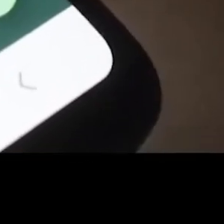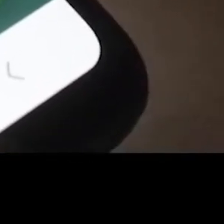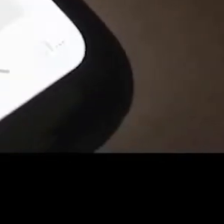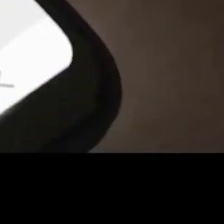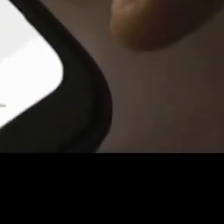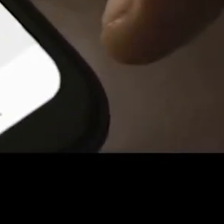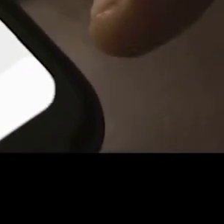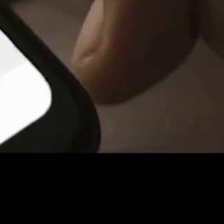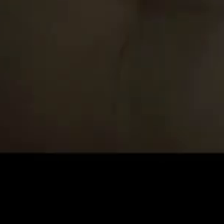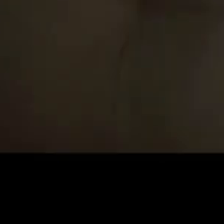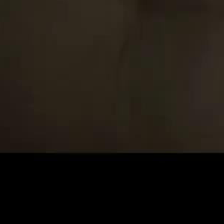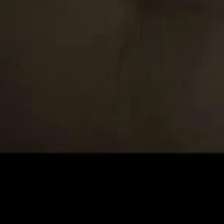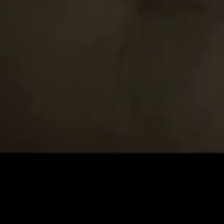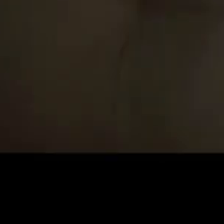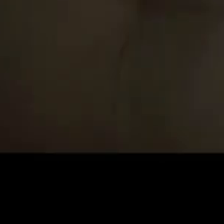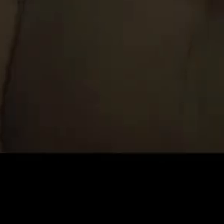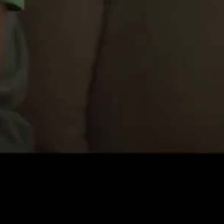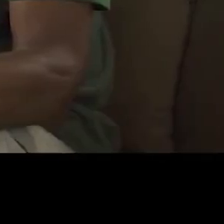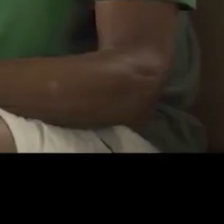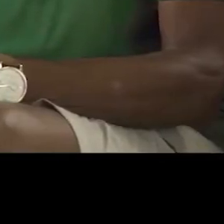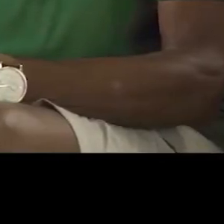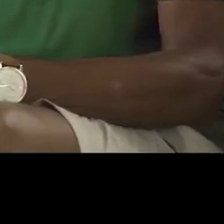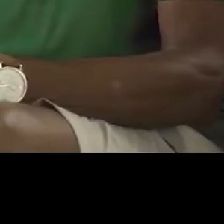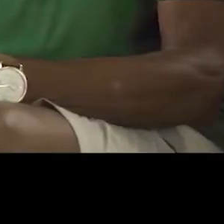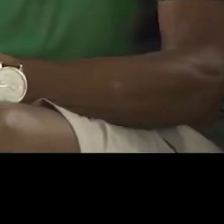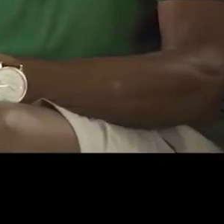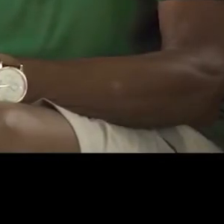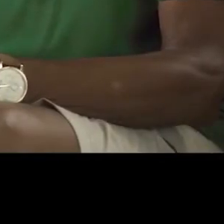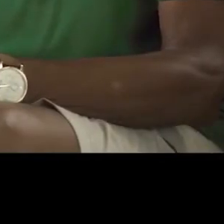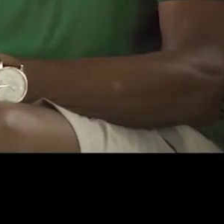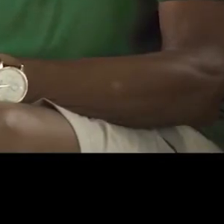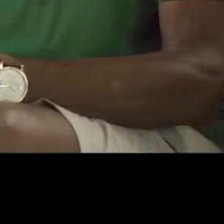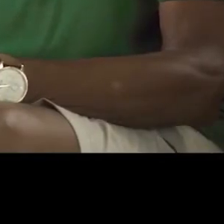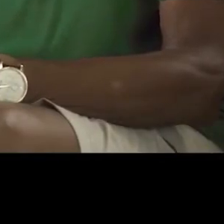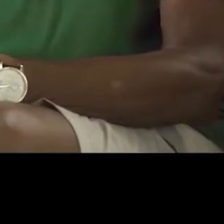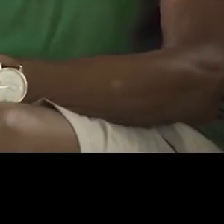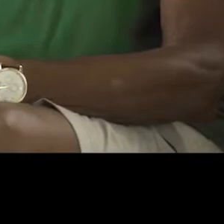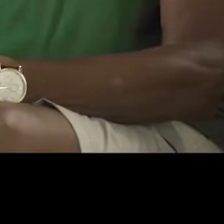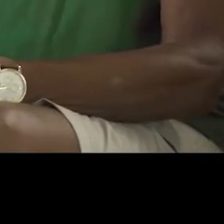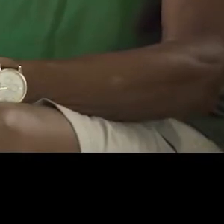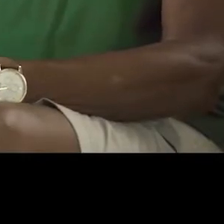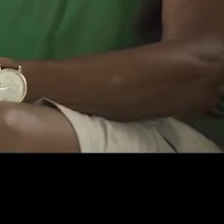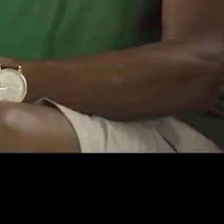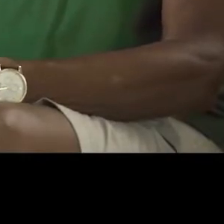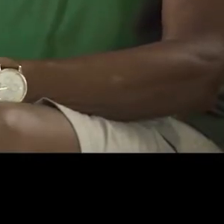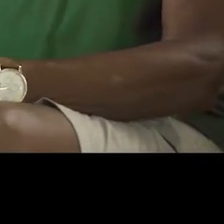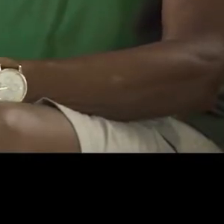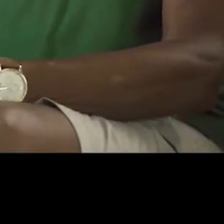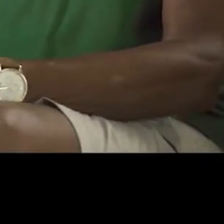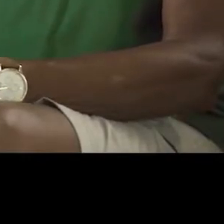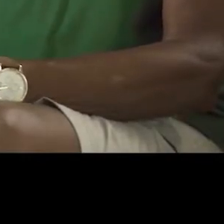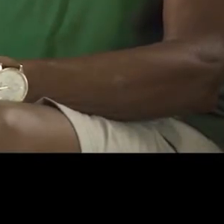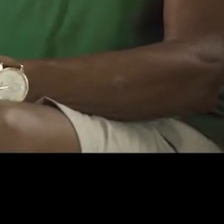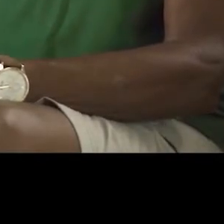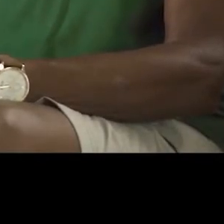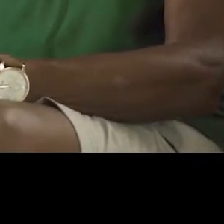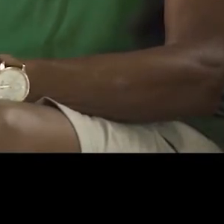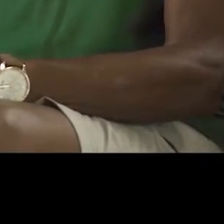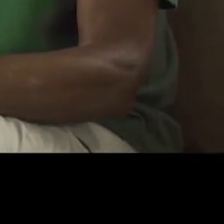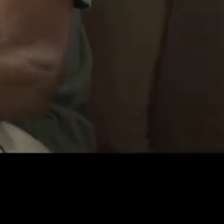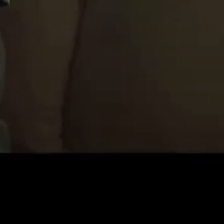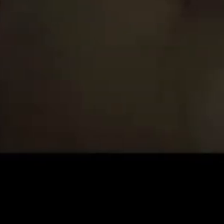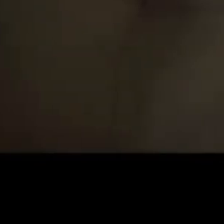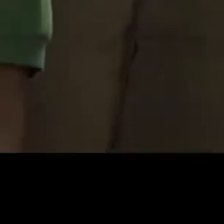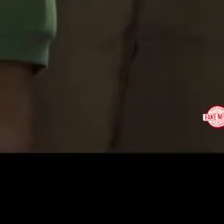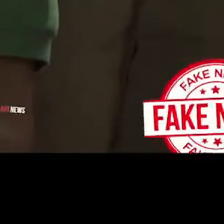crime. Pode prejudicar a vida de muitas pessoas. E em tempos de pandemia, divulgar conteúdo falso